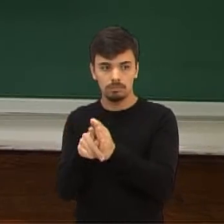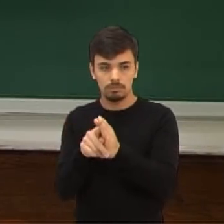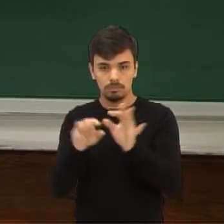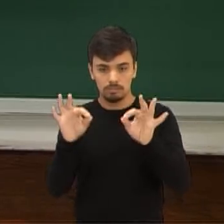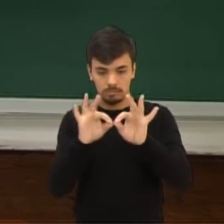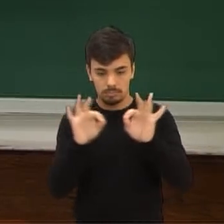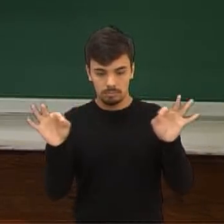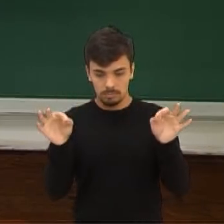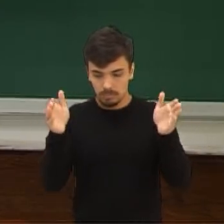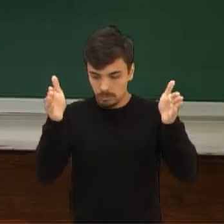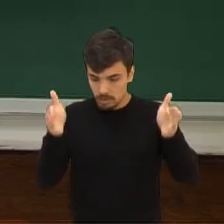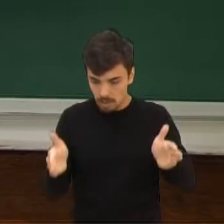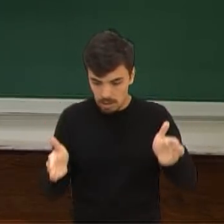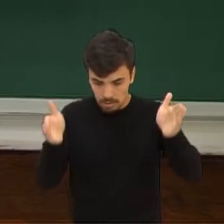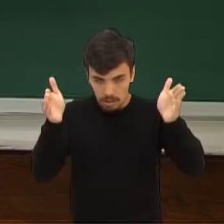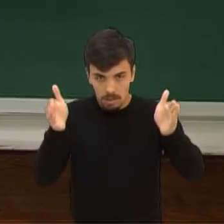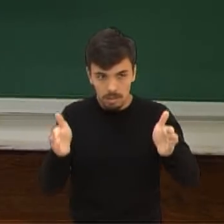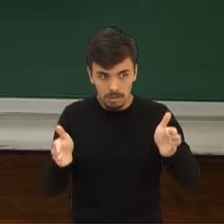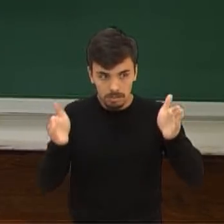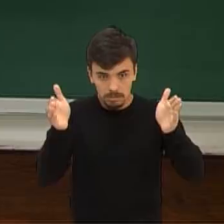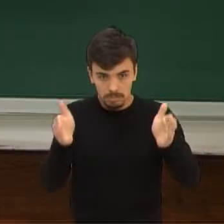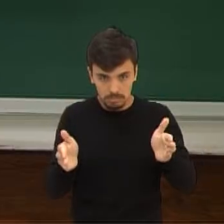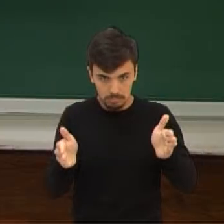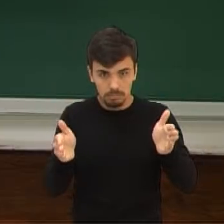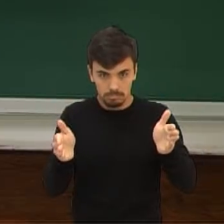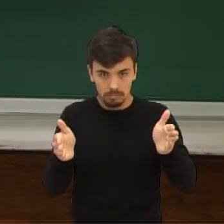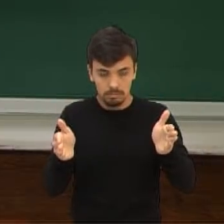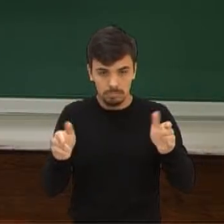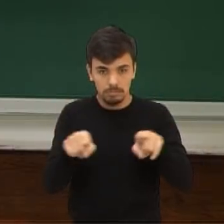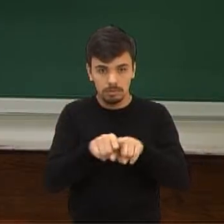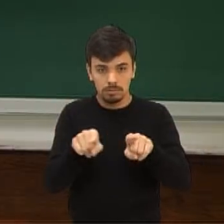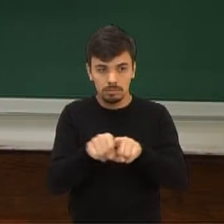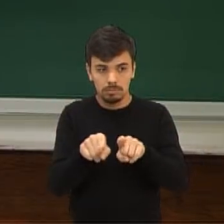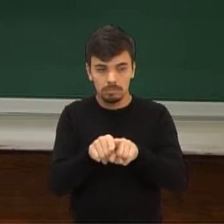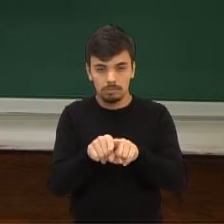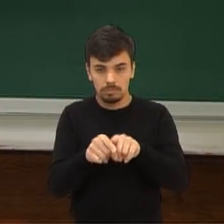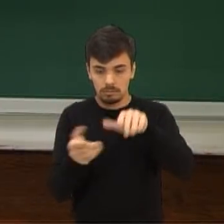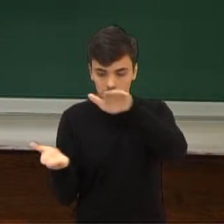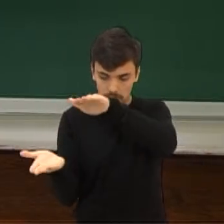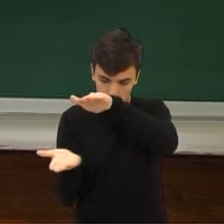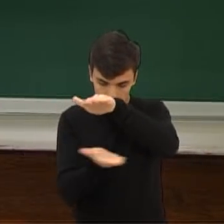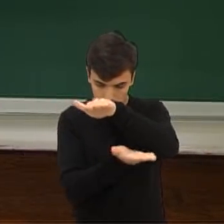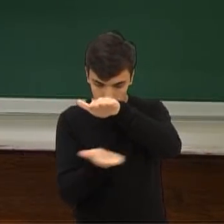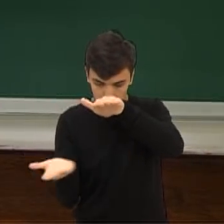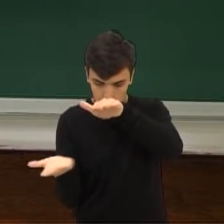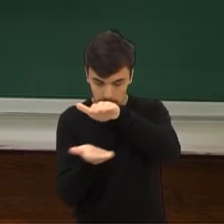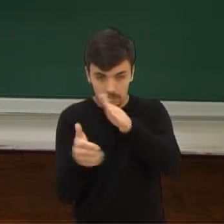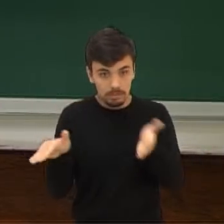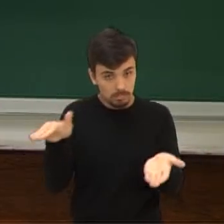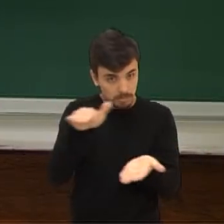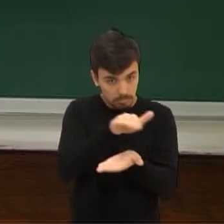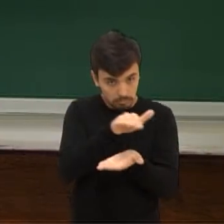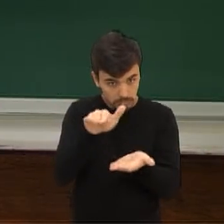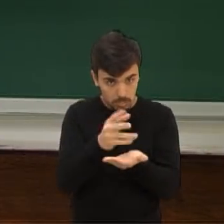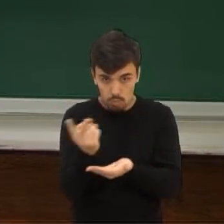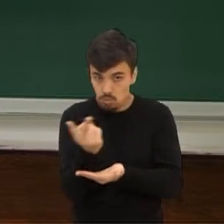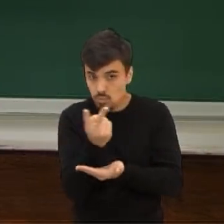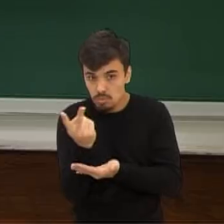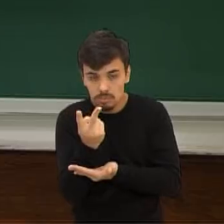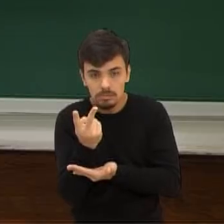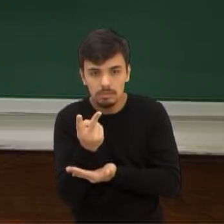faces laterais do meu poliedro e nas suas bases. Será